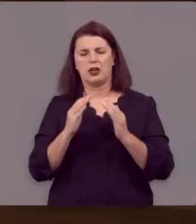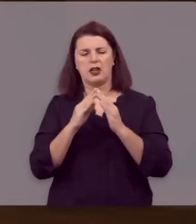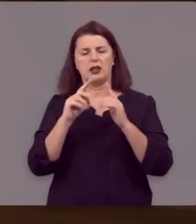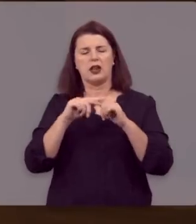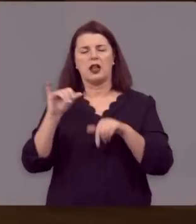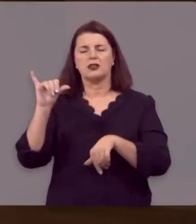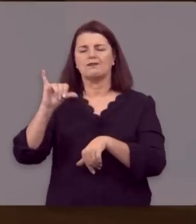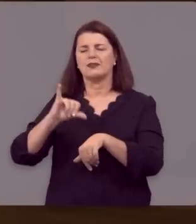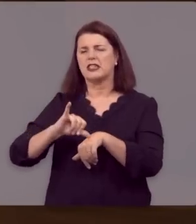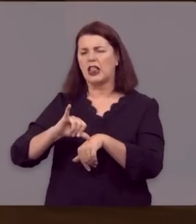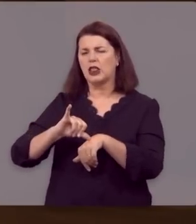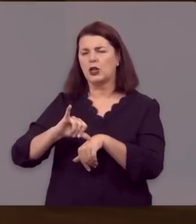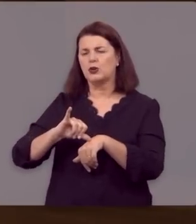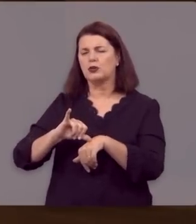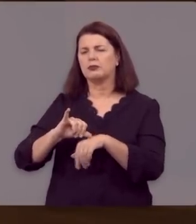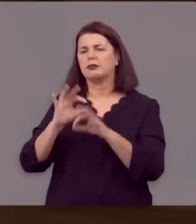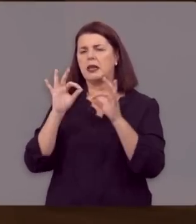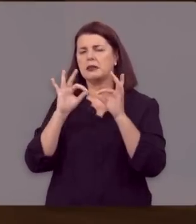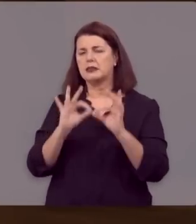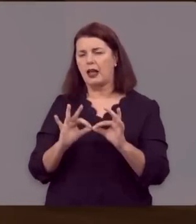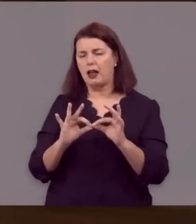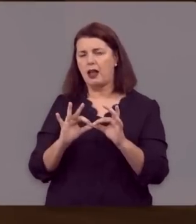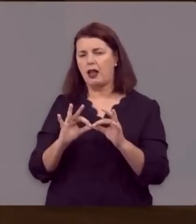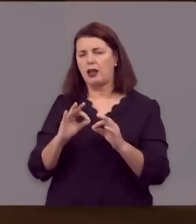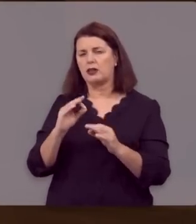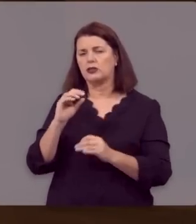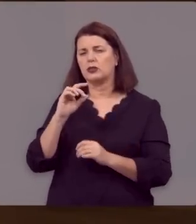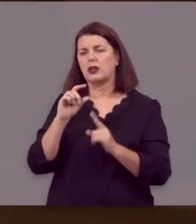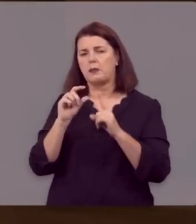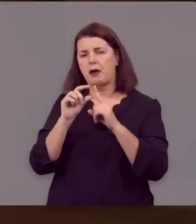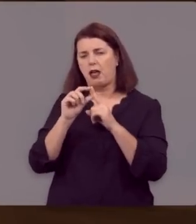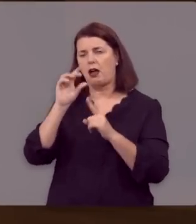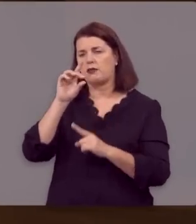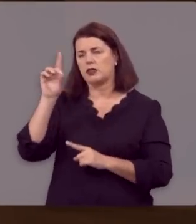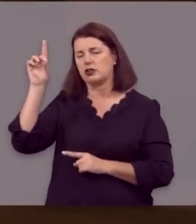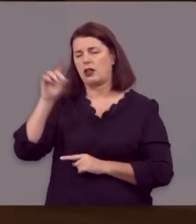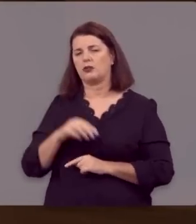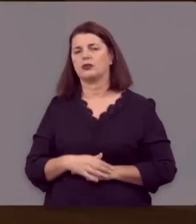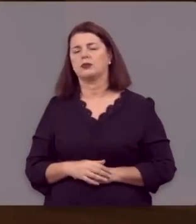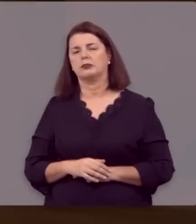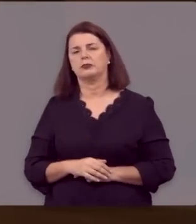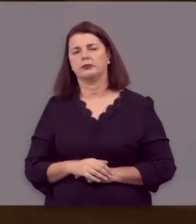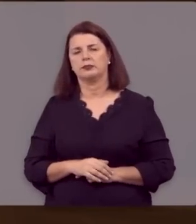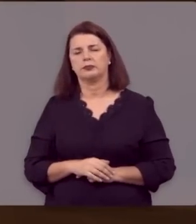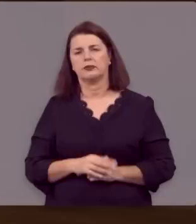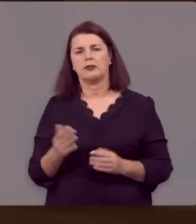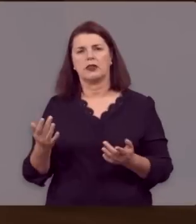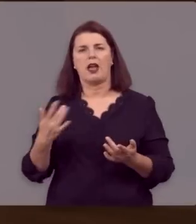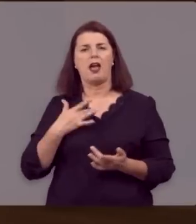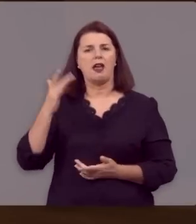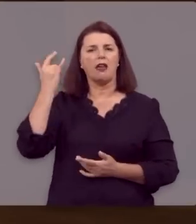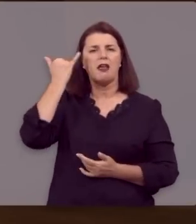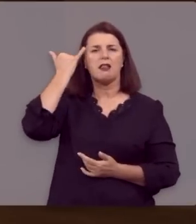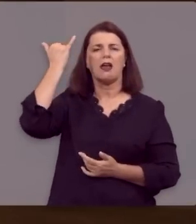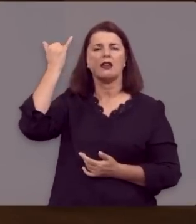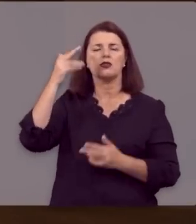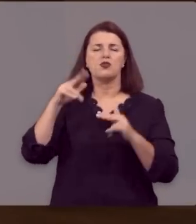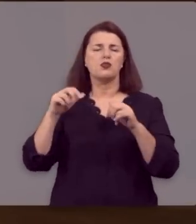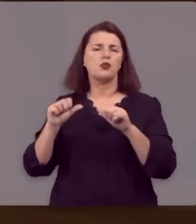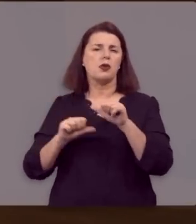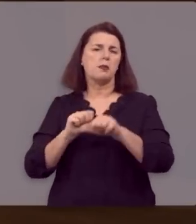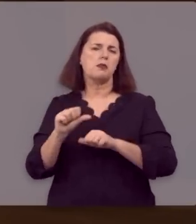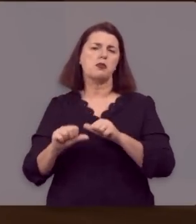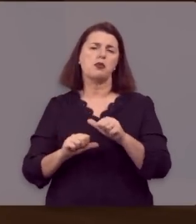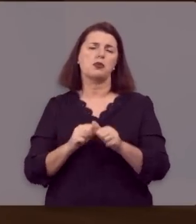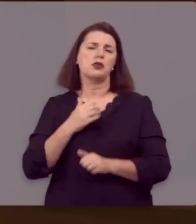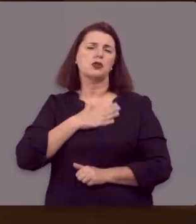igreja centrada, centralizada na supremacia das Escrituras, que são inspiradas,